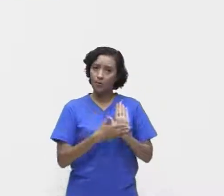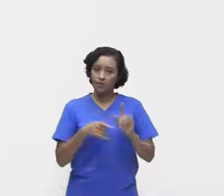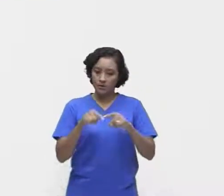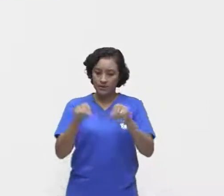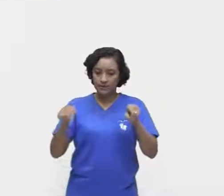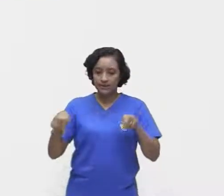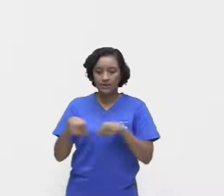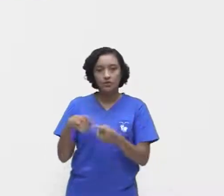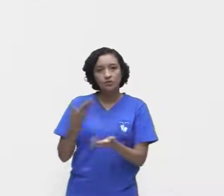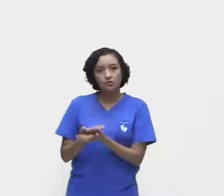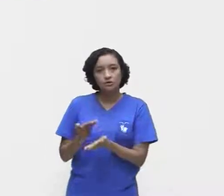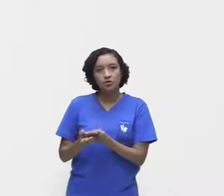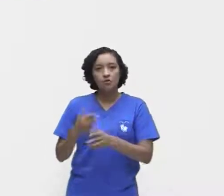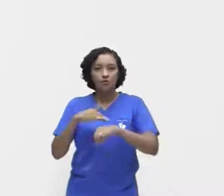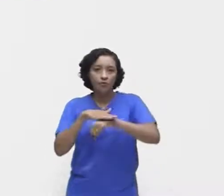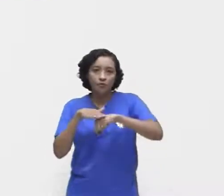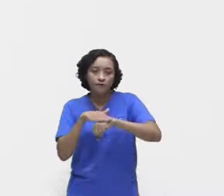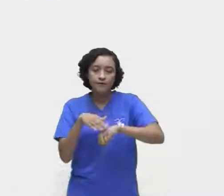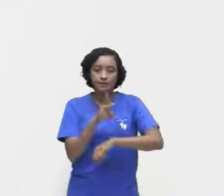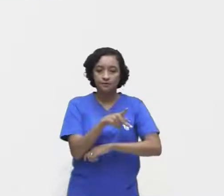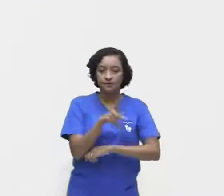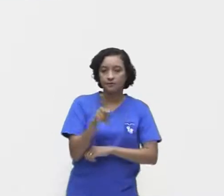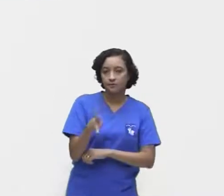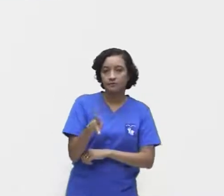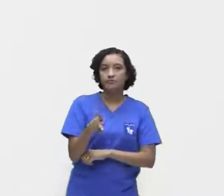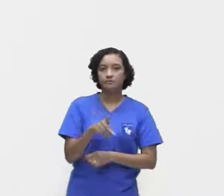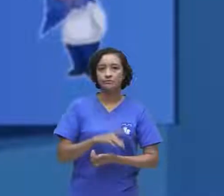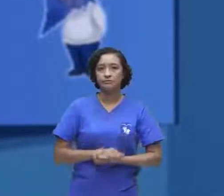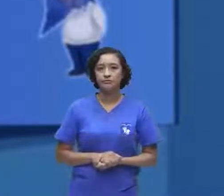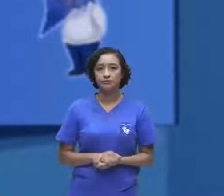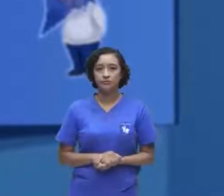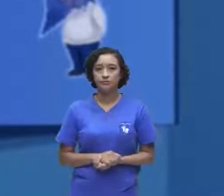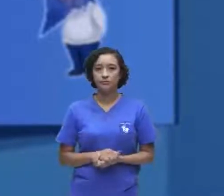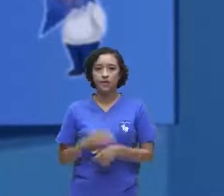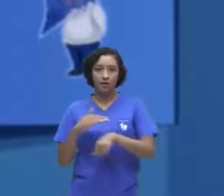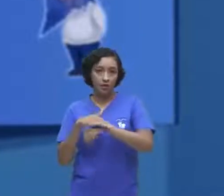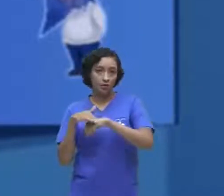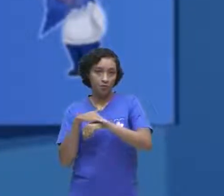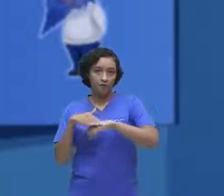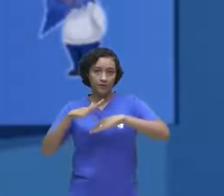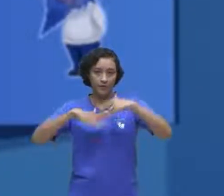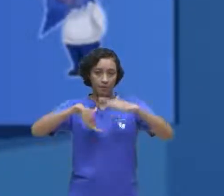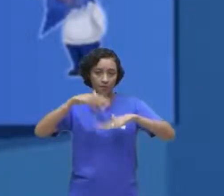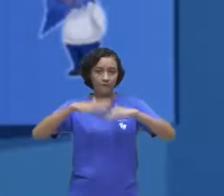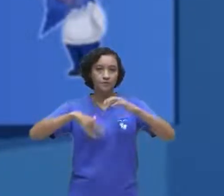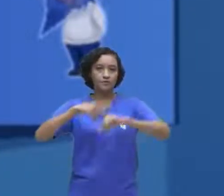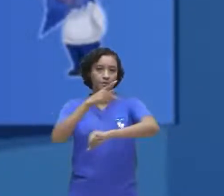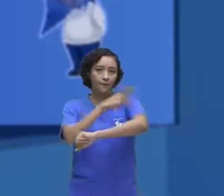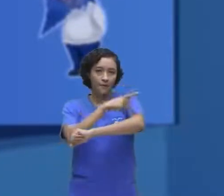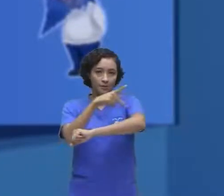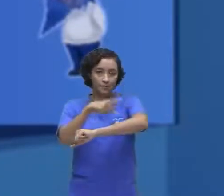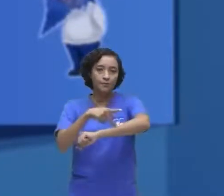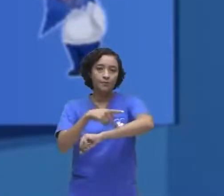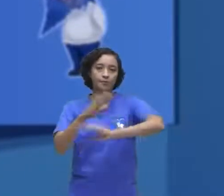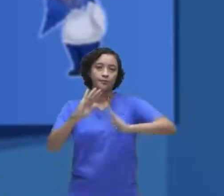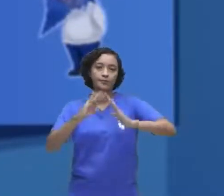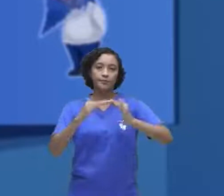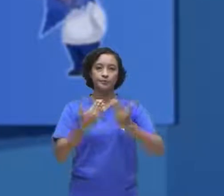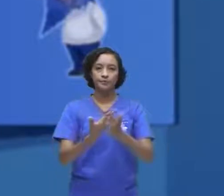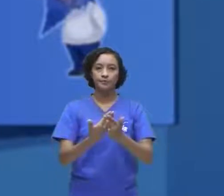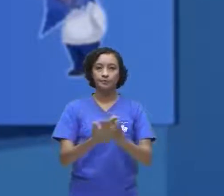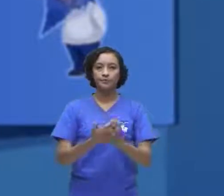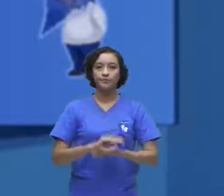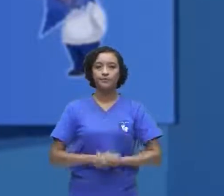conversar com o seu professor, né? com a equipe dentro da escola pedagógica. Então, assim,